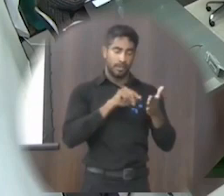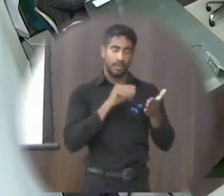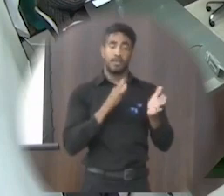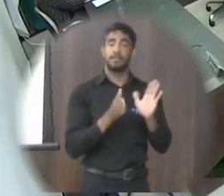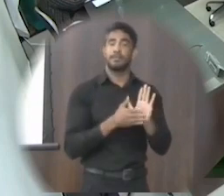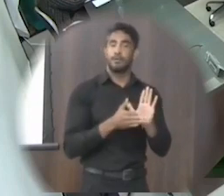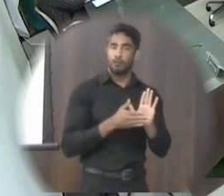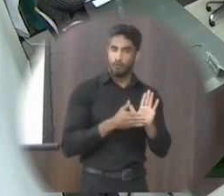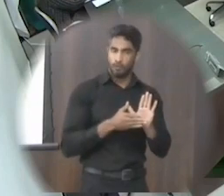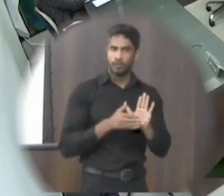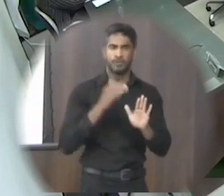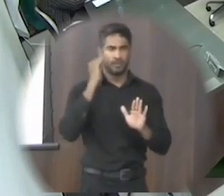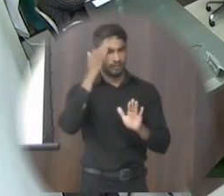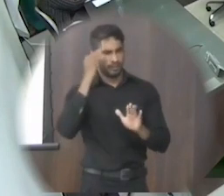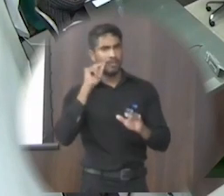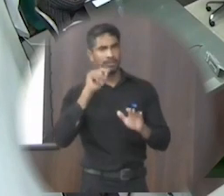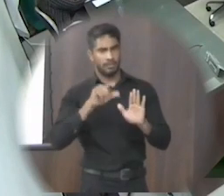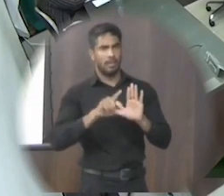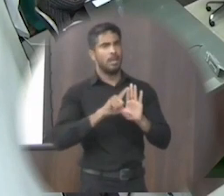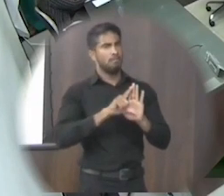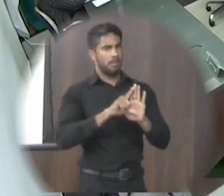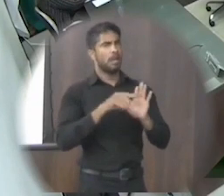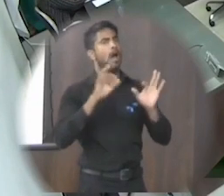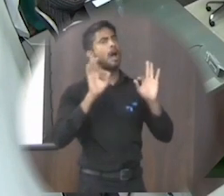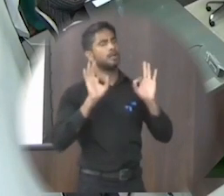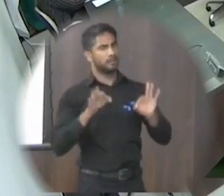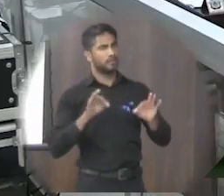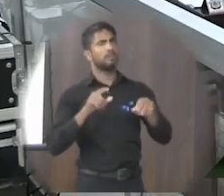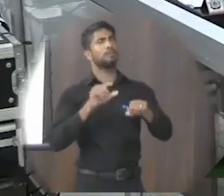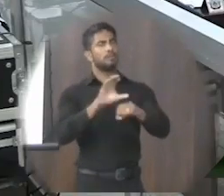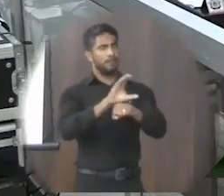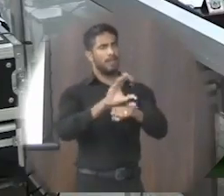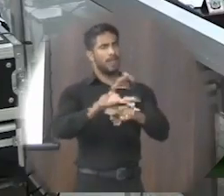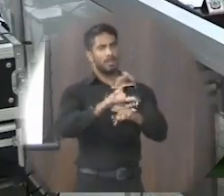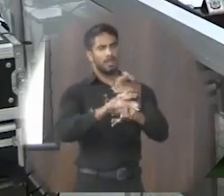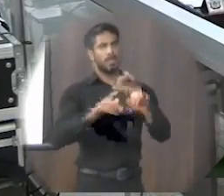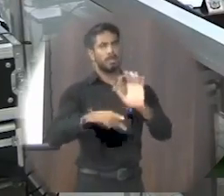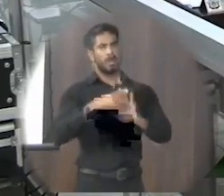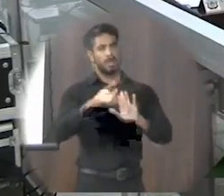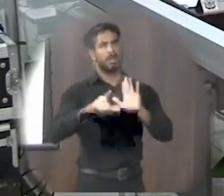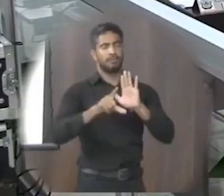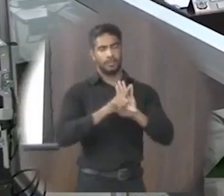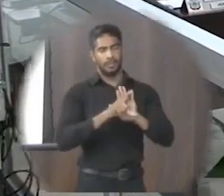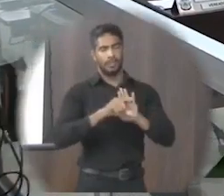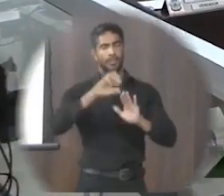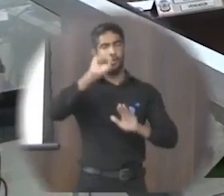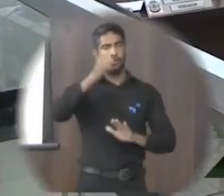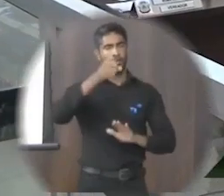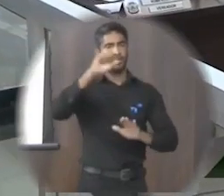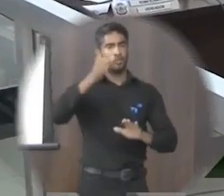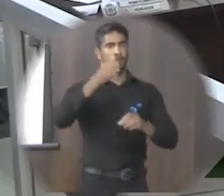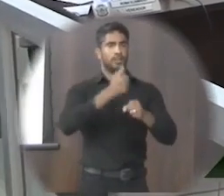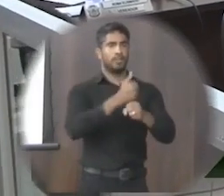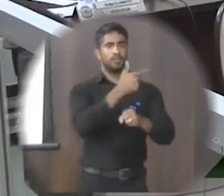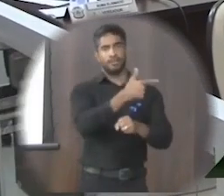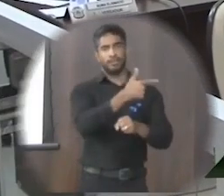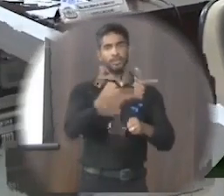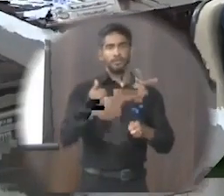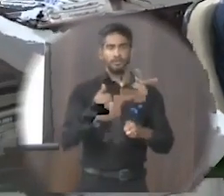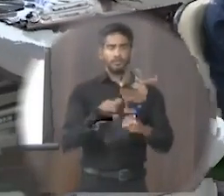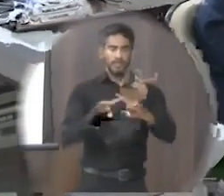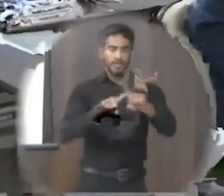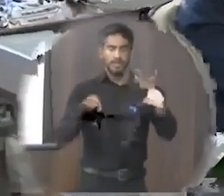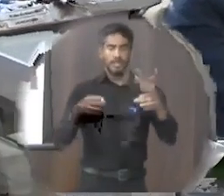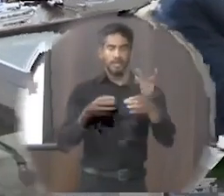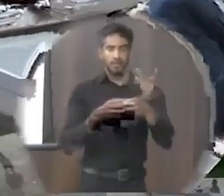exposto, concluiu-se pela legalidade e pela constitucionalidade do projeto de lei 088-2021. Sala